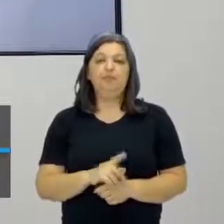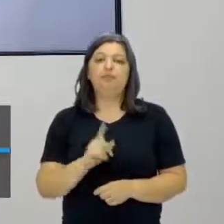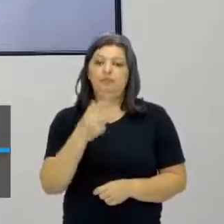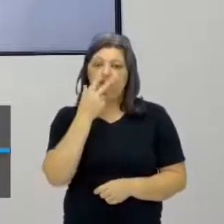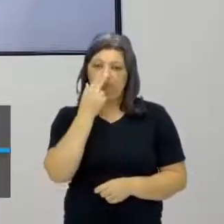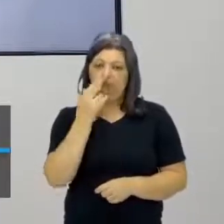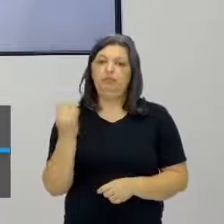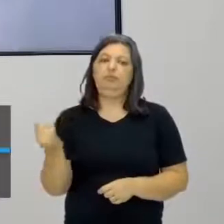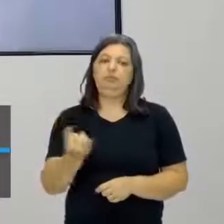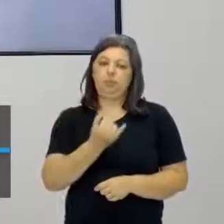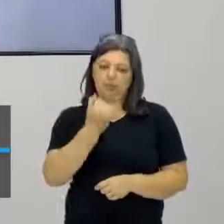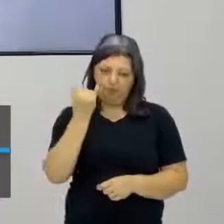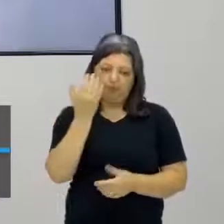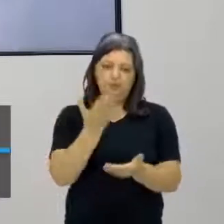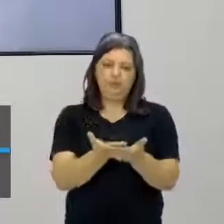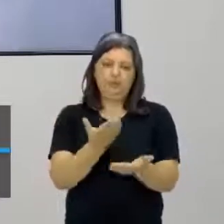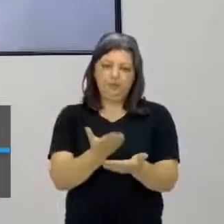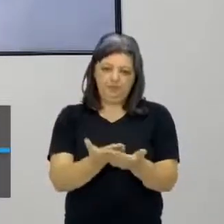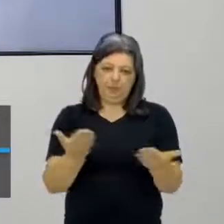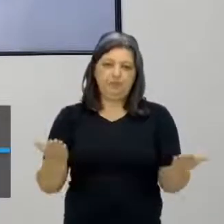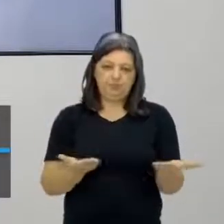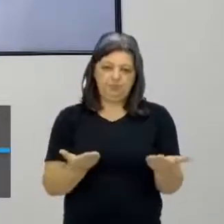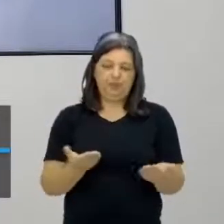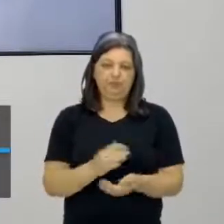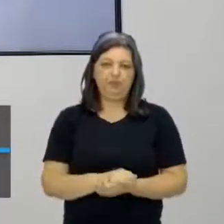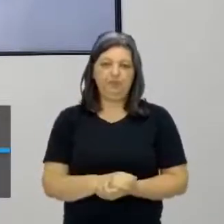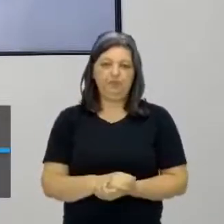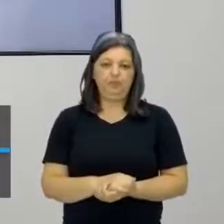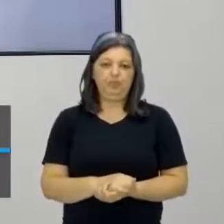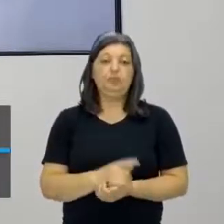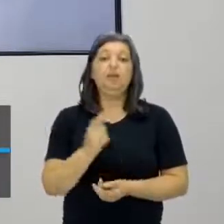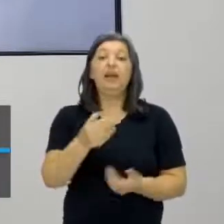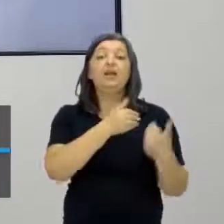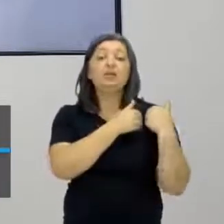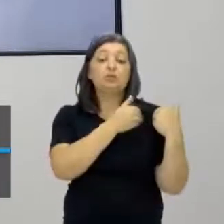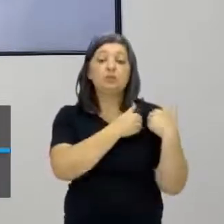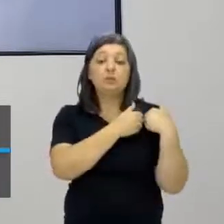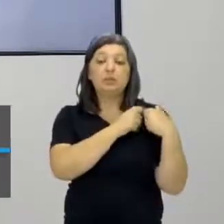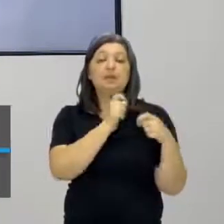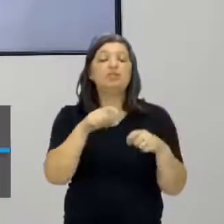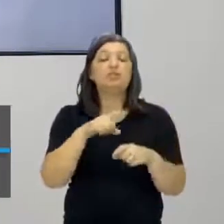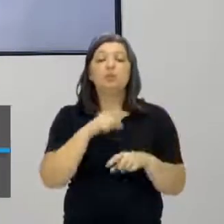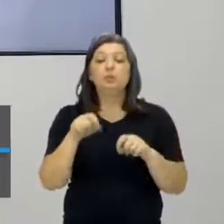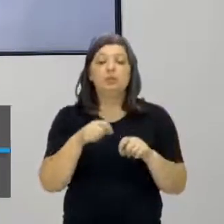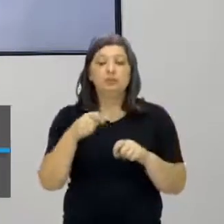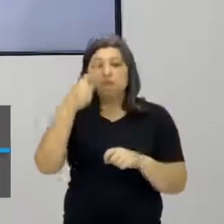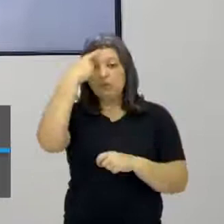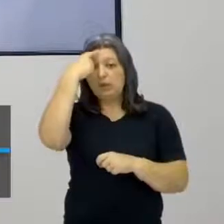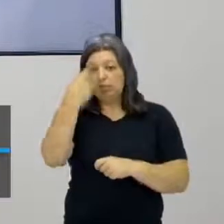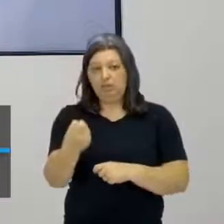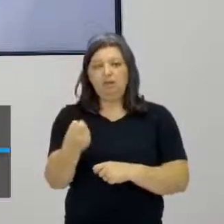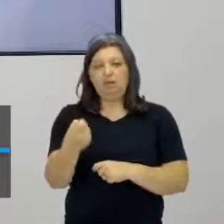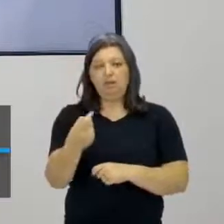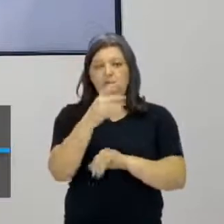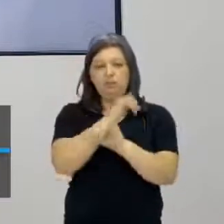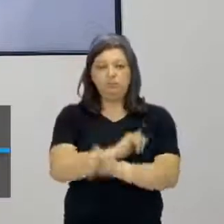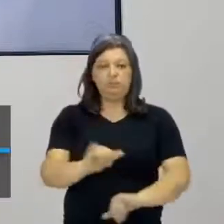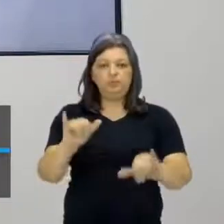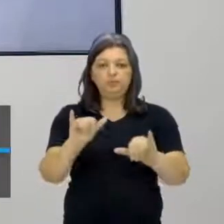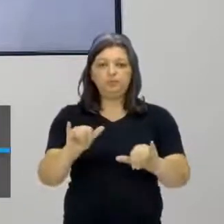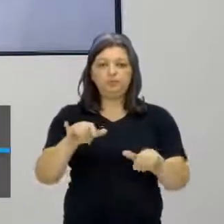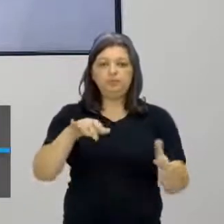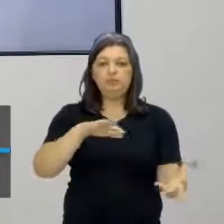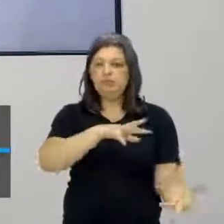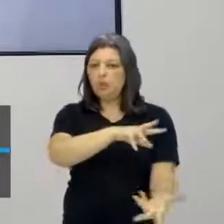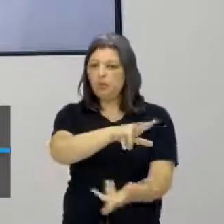coisas mais importantes nesta aula de hoje. Isso. É a responsabilidade que você tem quando passa uma ideia pra frente, neste mundo